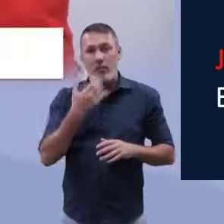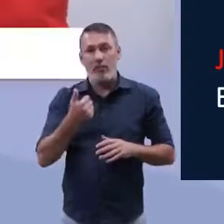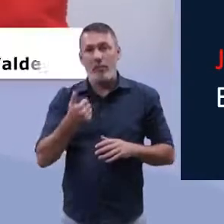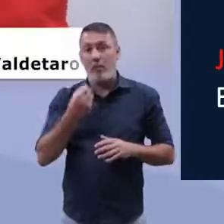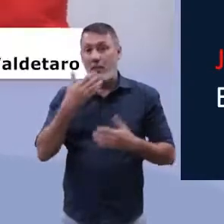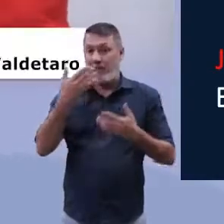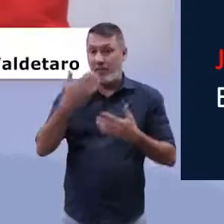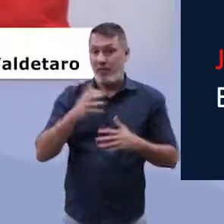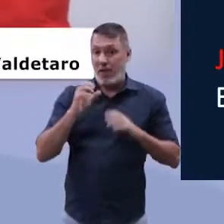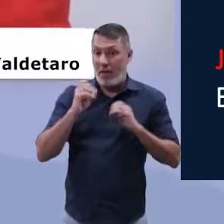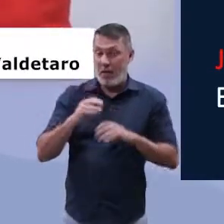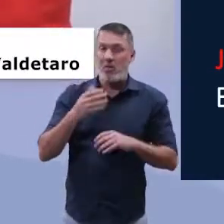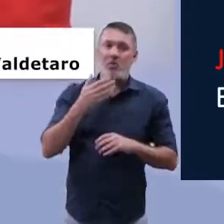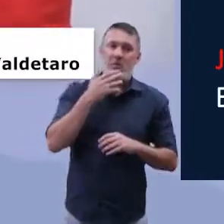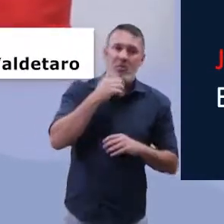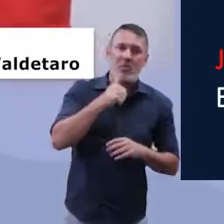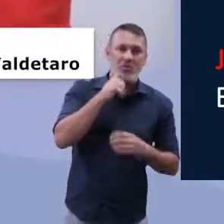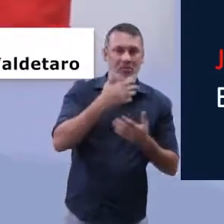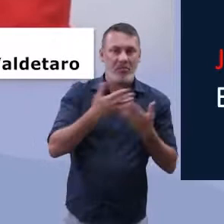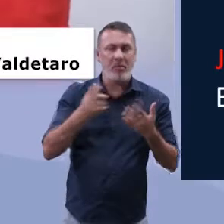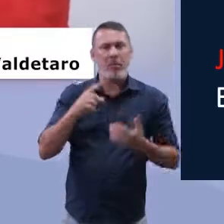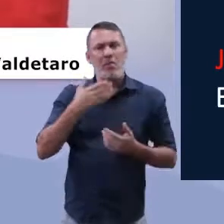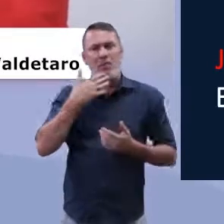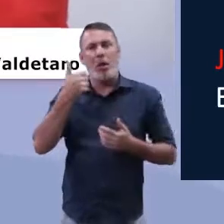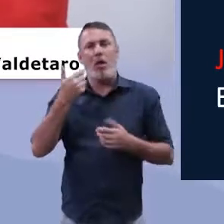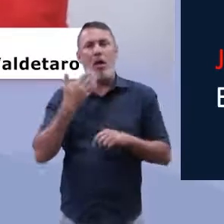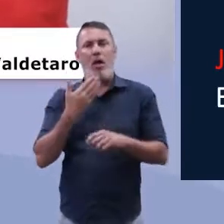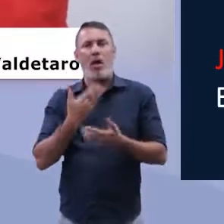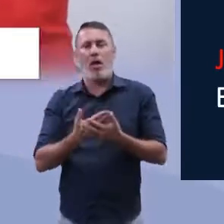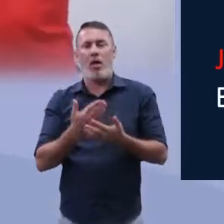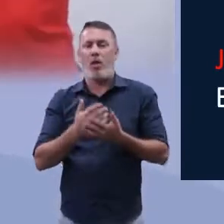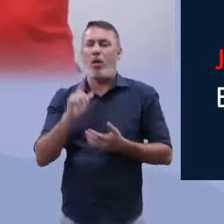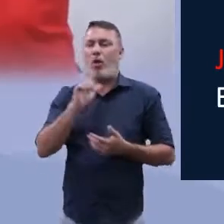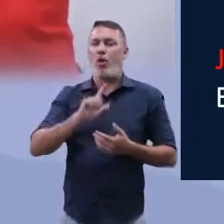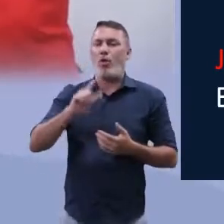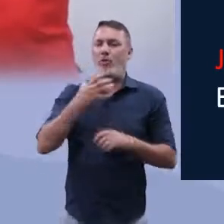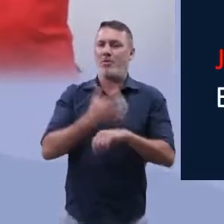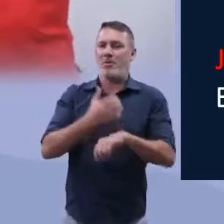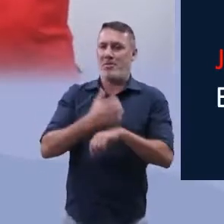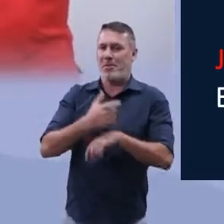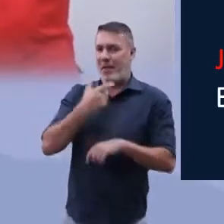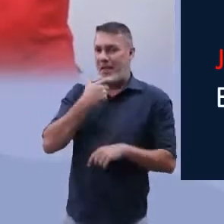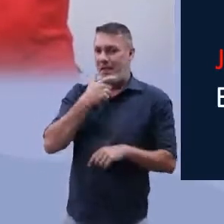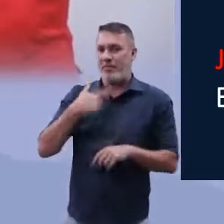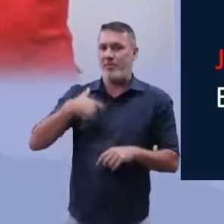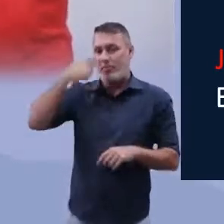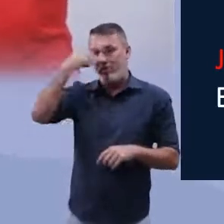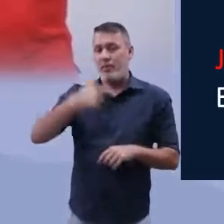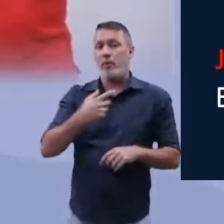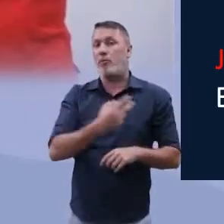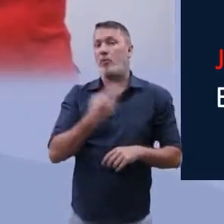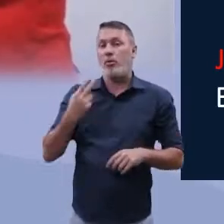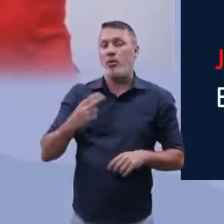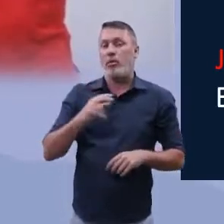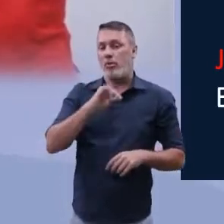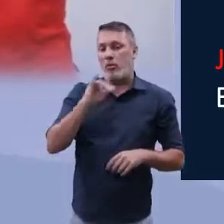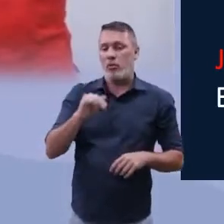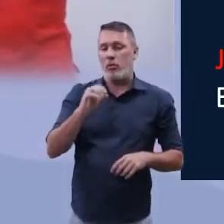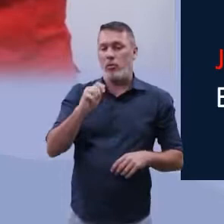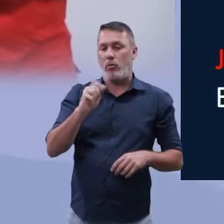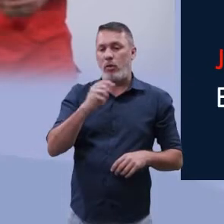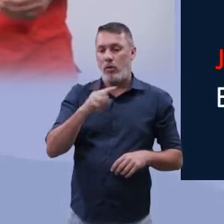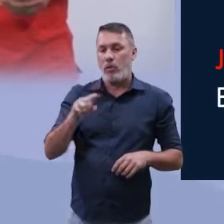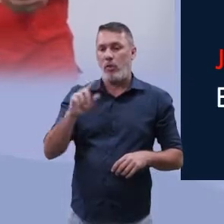E aí, pessoal, tudo bem? Sejam todos muito bem-vindos e bem-vindas. A melhor aula de todas é óbvio inglês. Estamos aqui de novo. Meu nome é João Henrique,